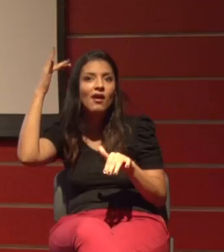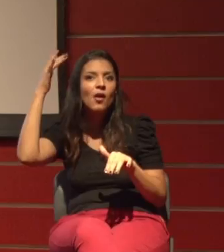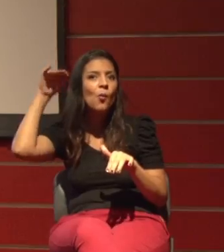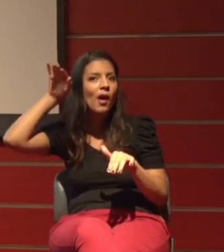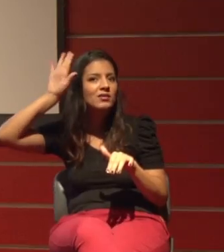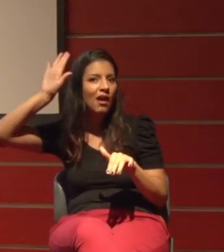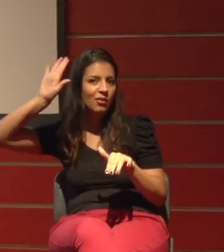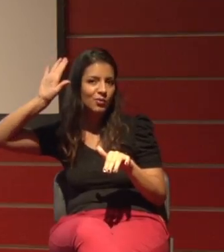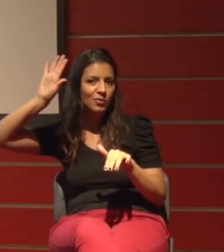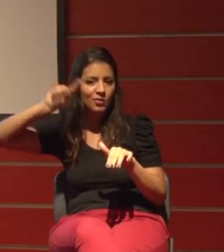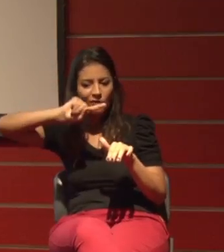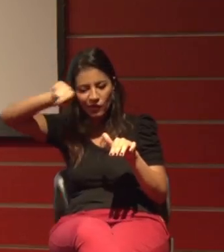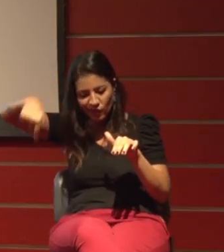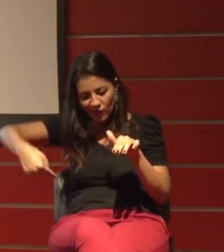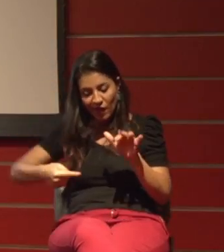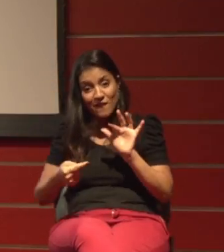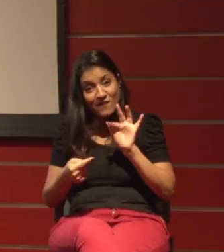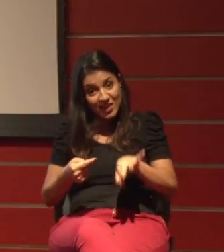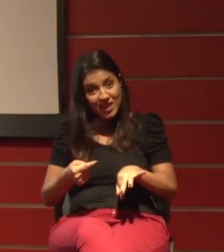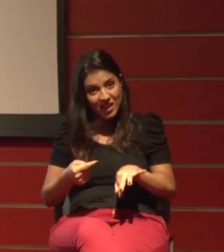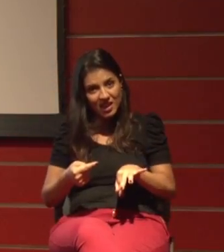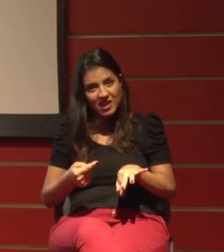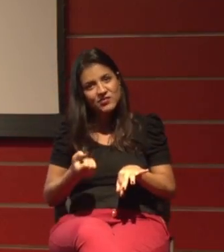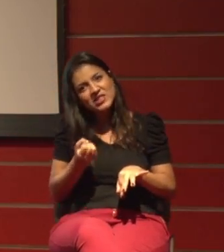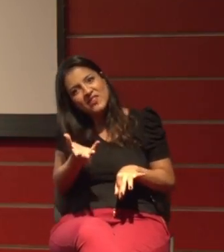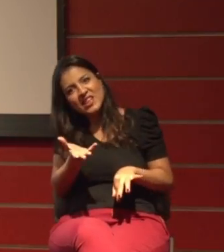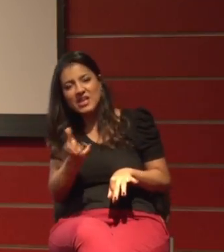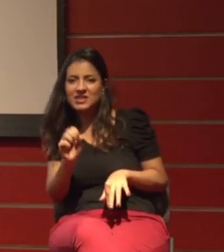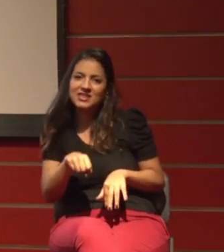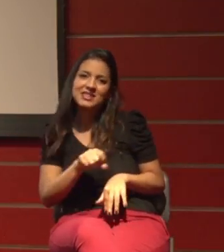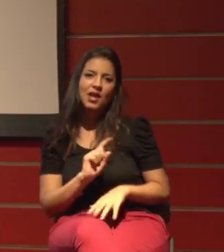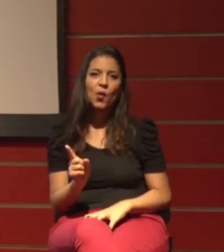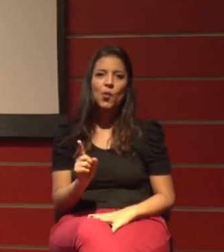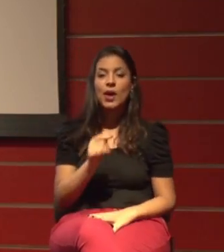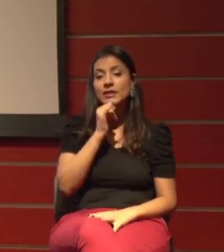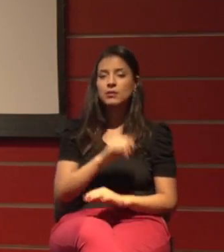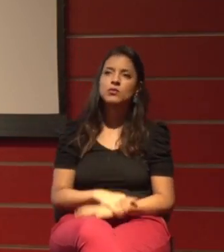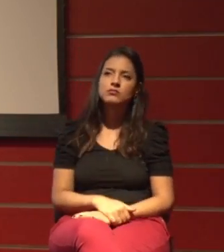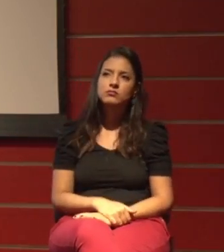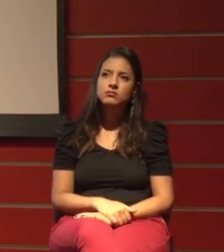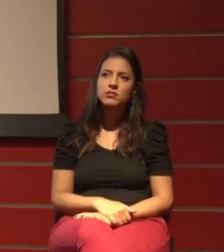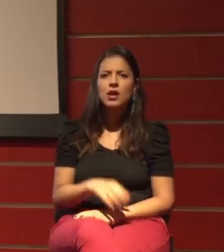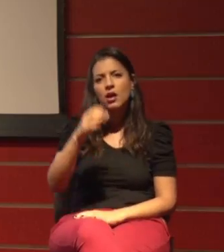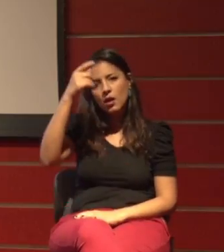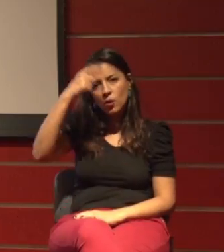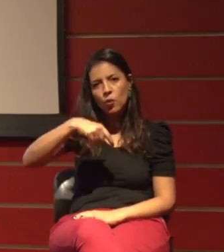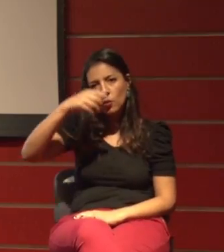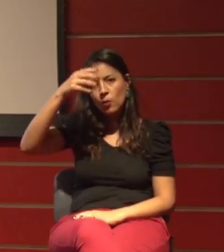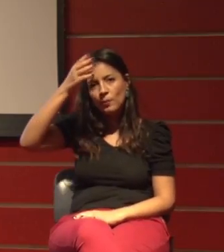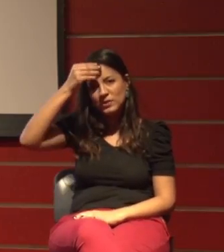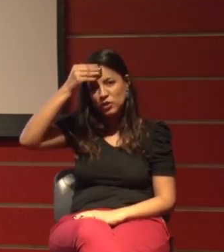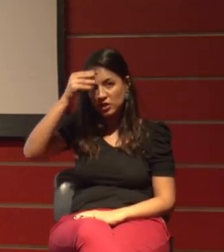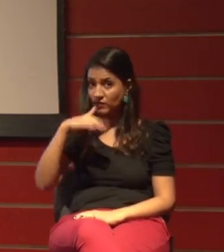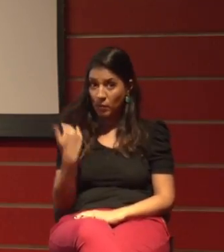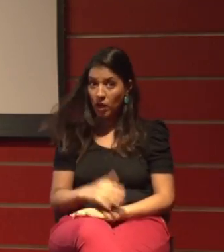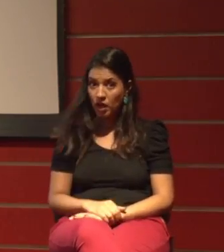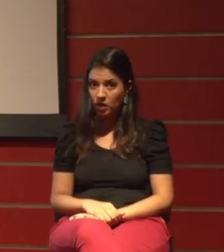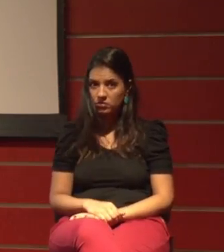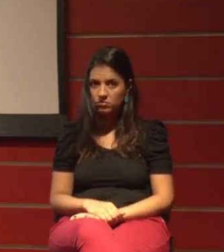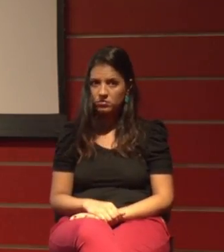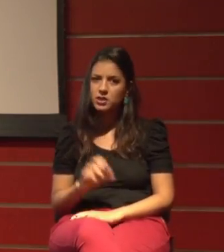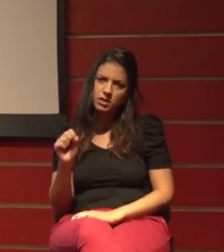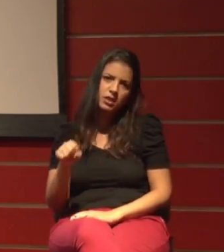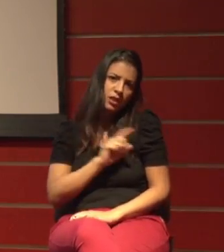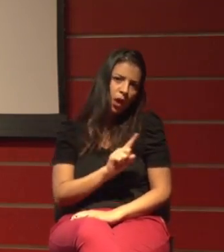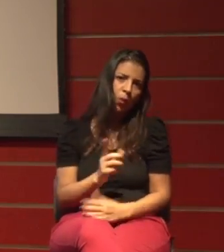de uma ideia final é sim ou não só personagem vai morrer sim ou não tá porque aí você